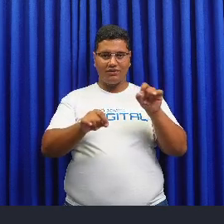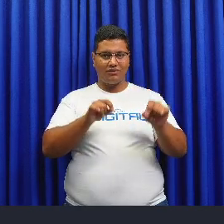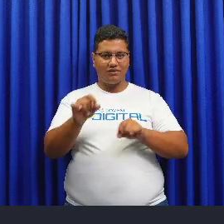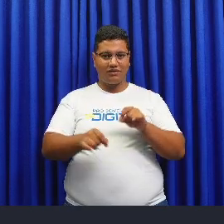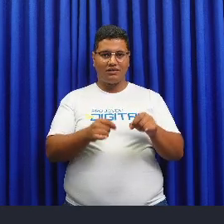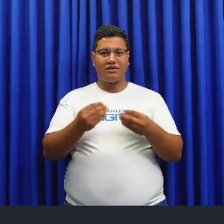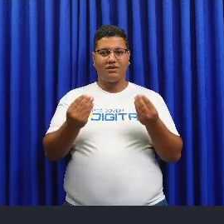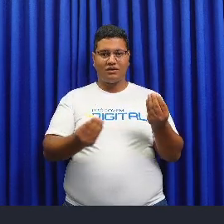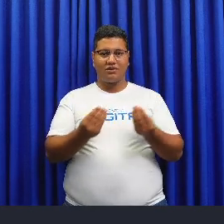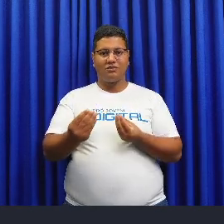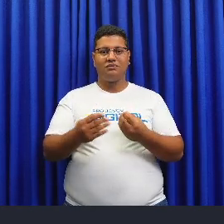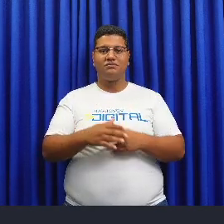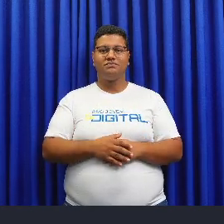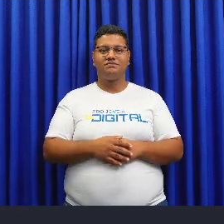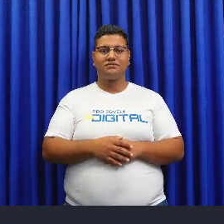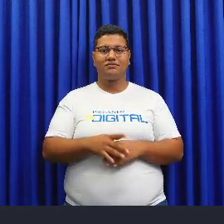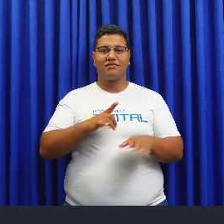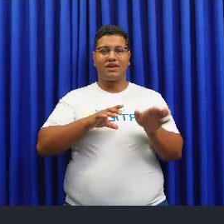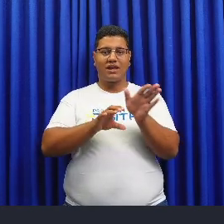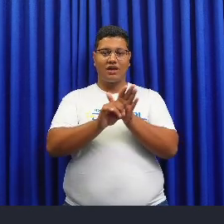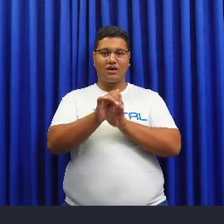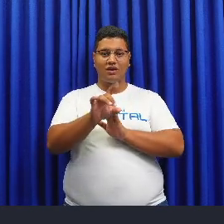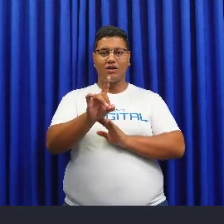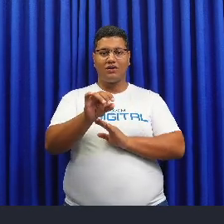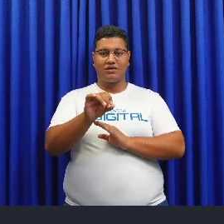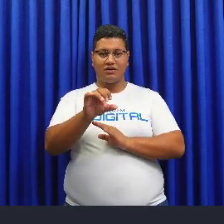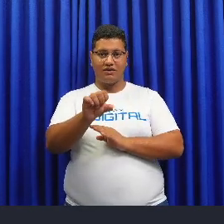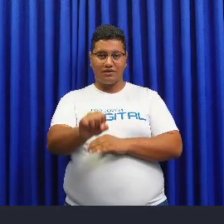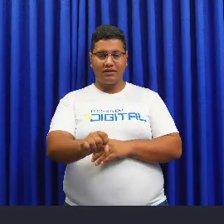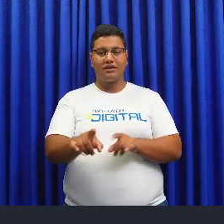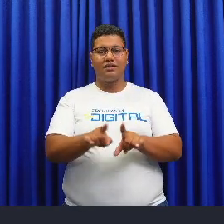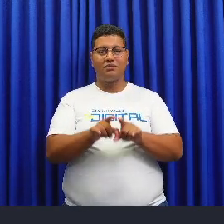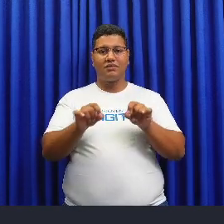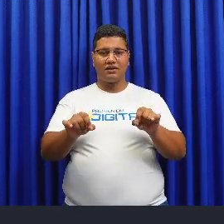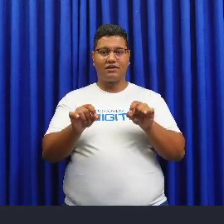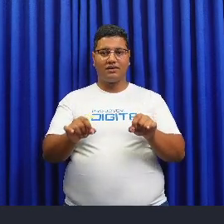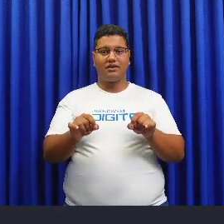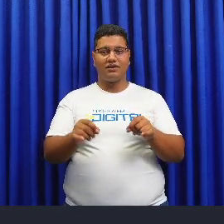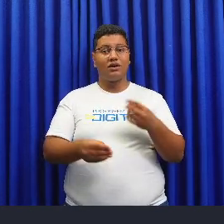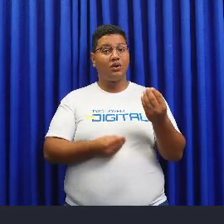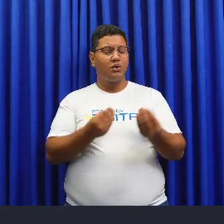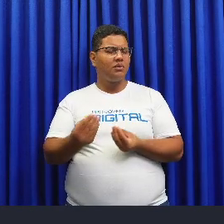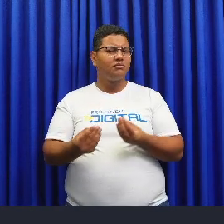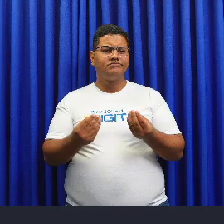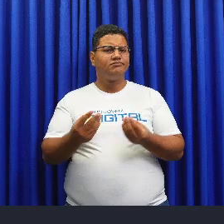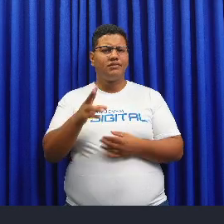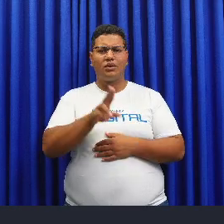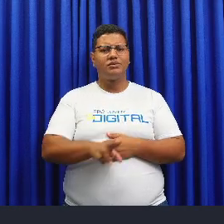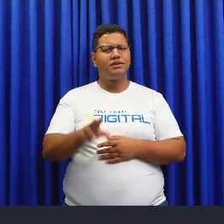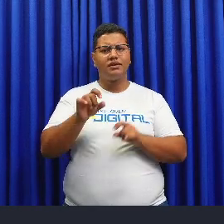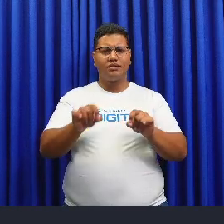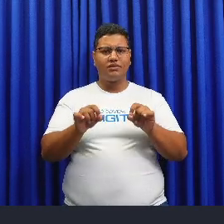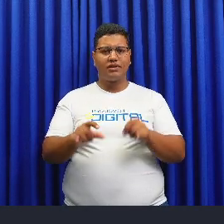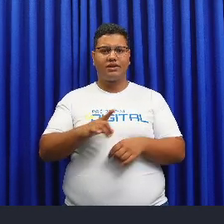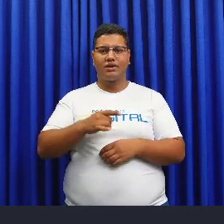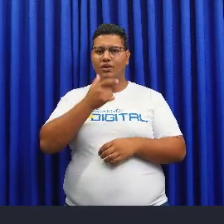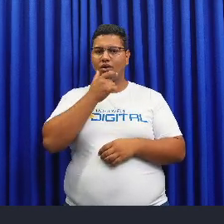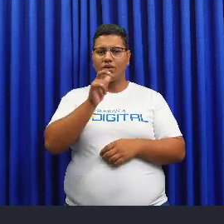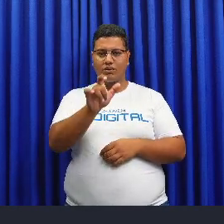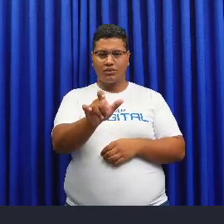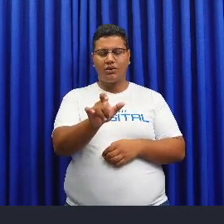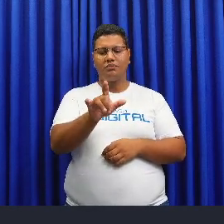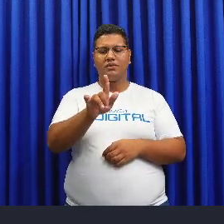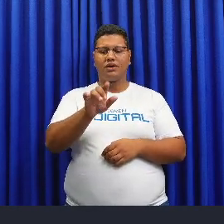começar por essa aqui, ó, o Google Docs. Para que serve o Google Docs? Ele tem esse nome, né, de